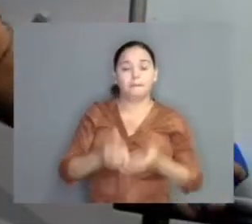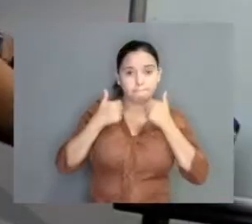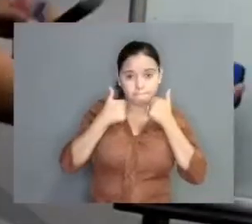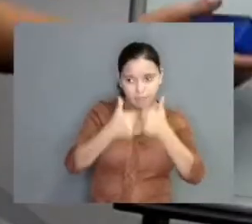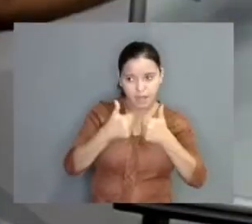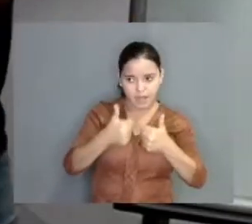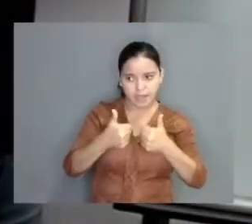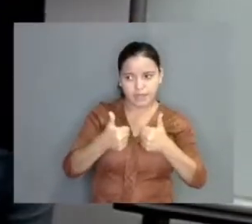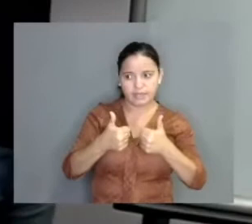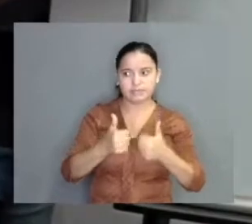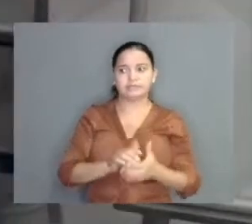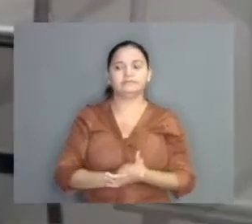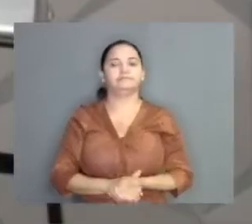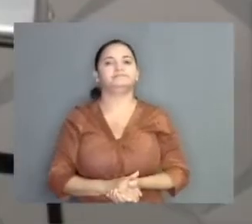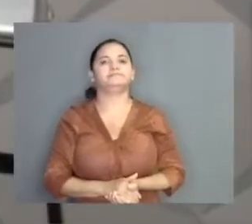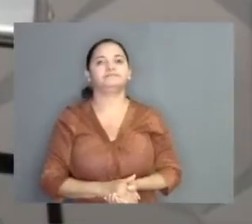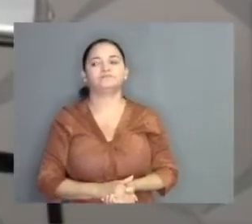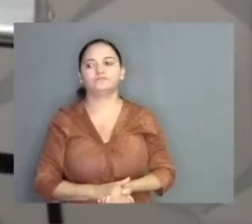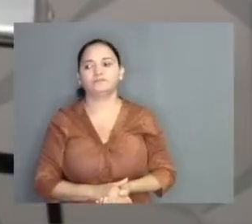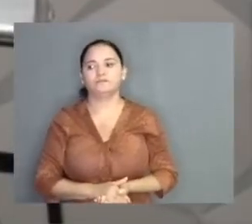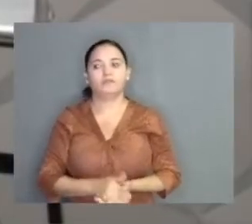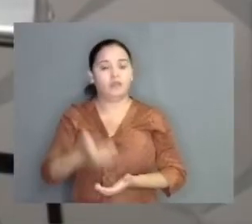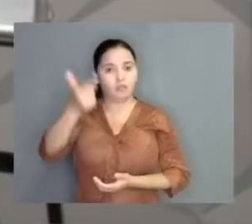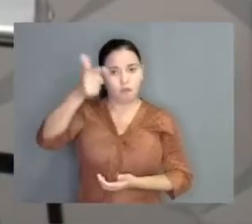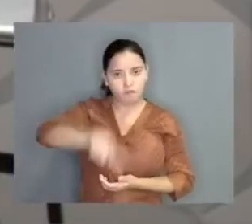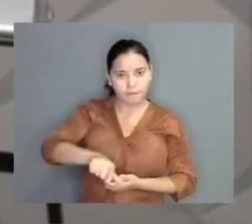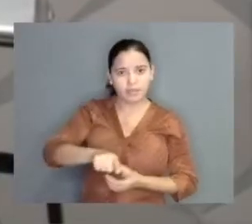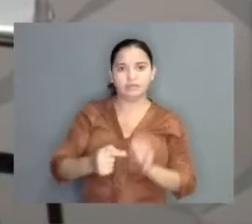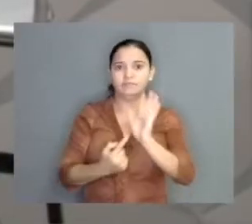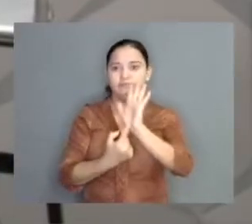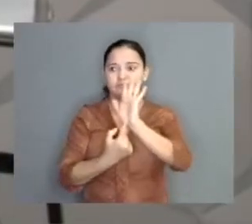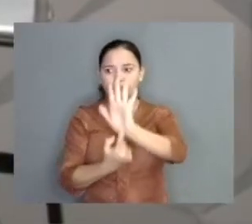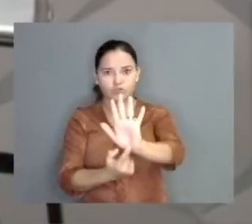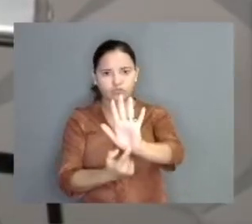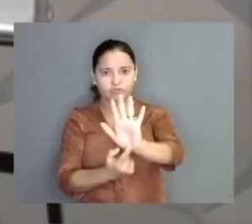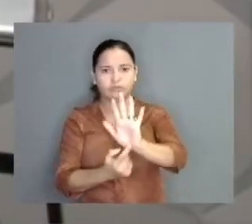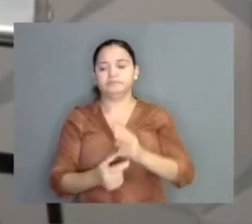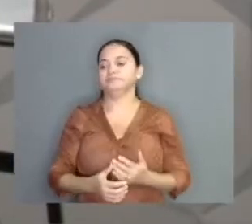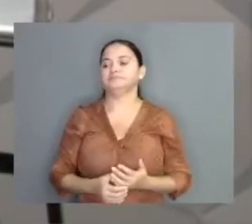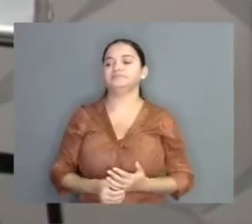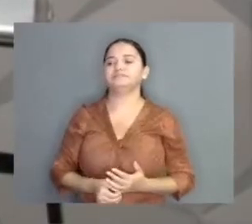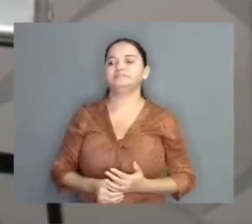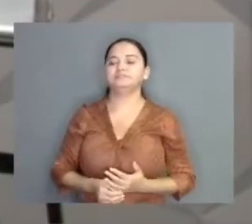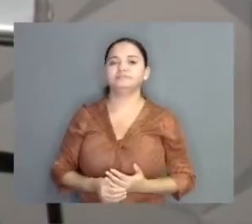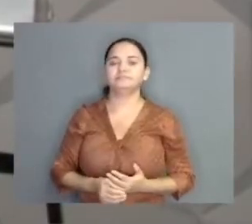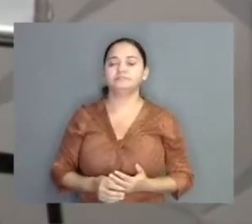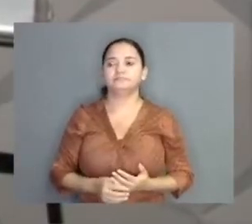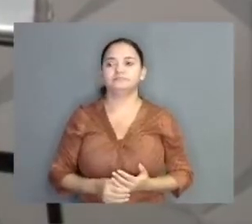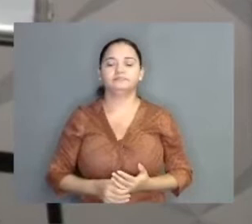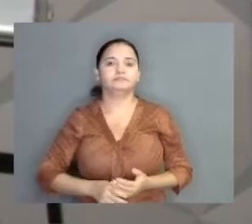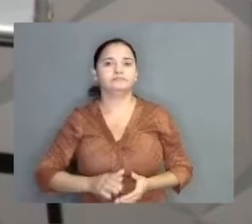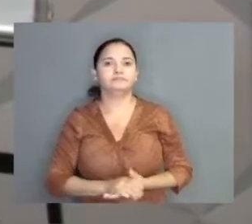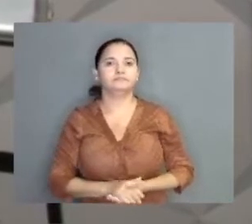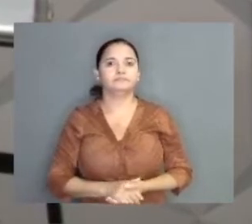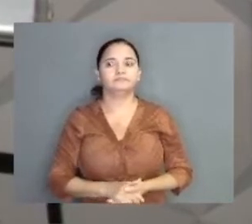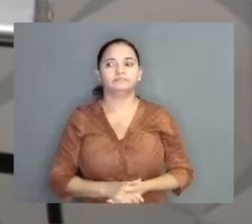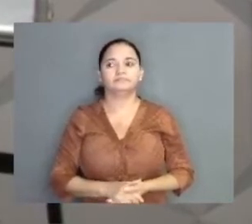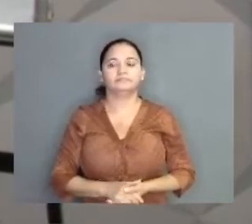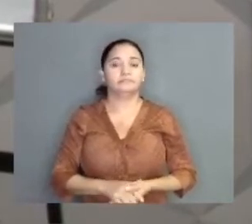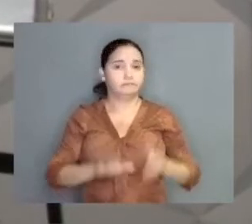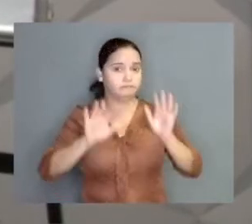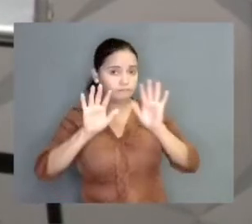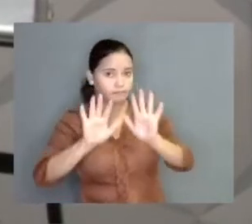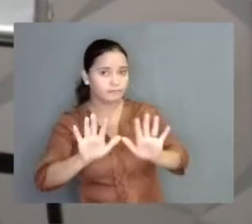cá. Exemplo